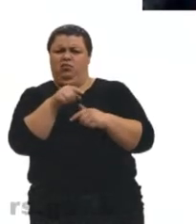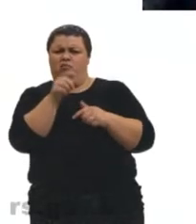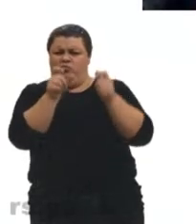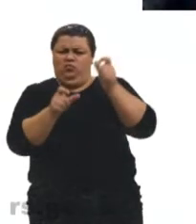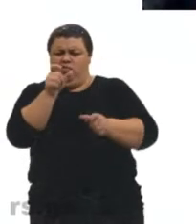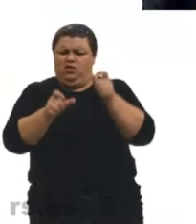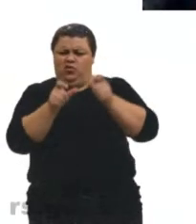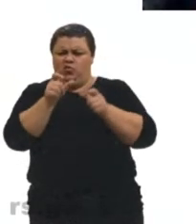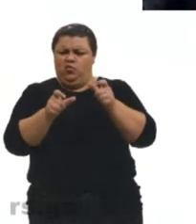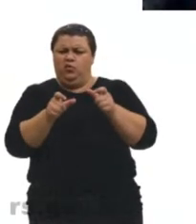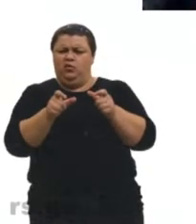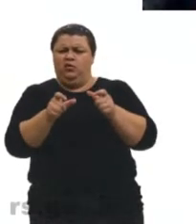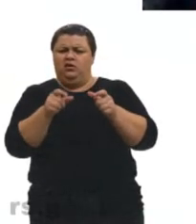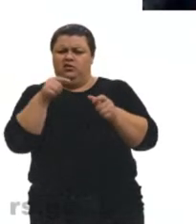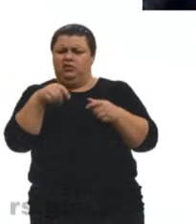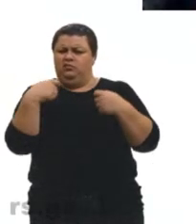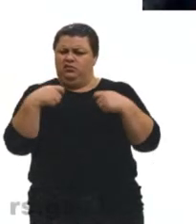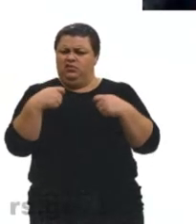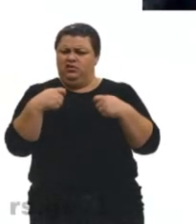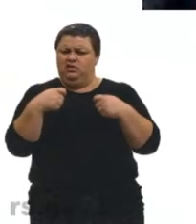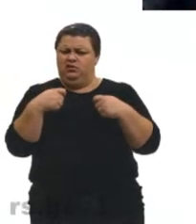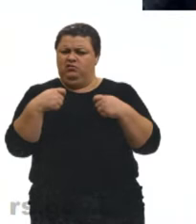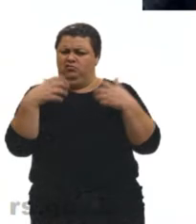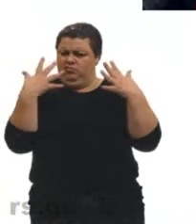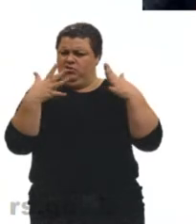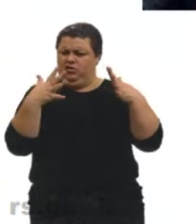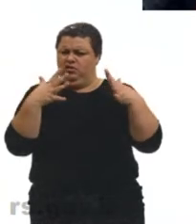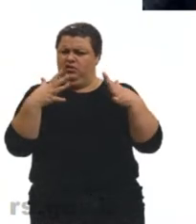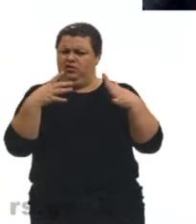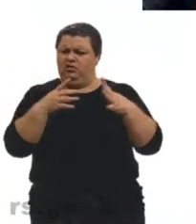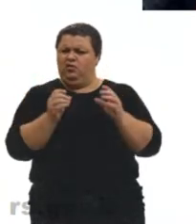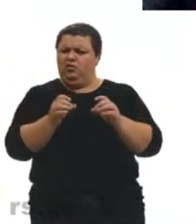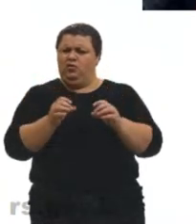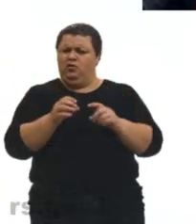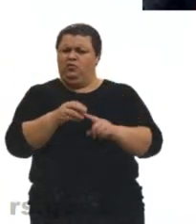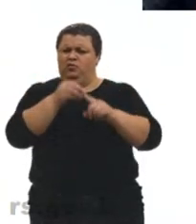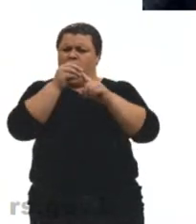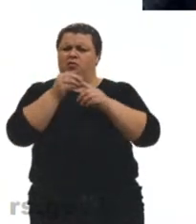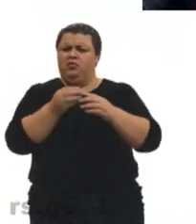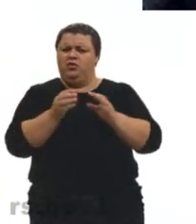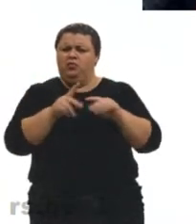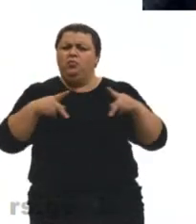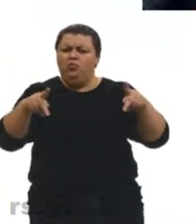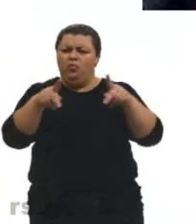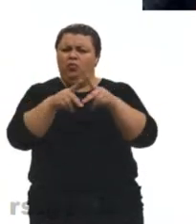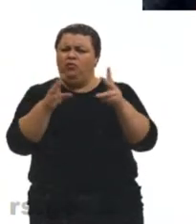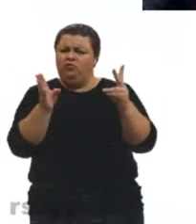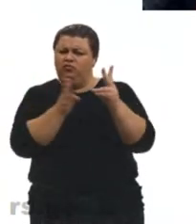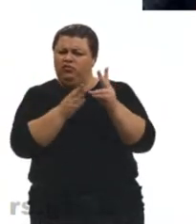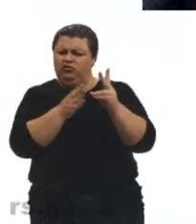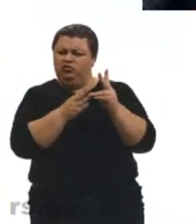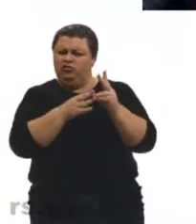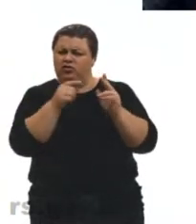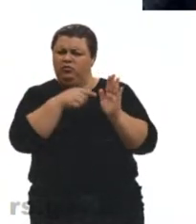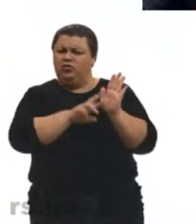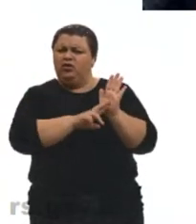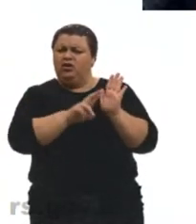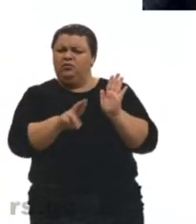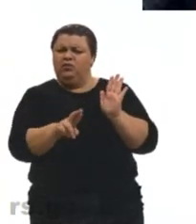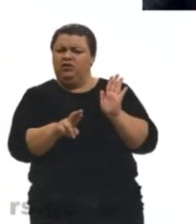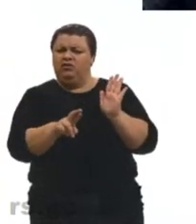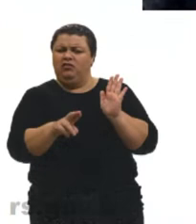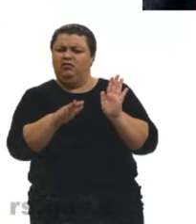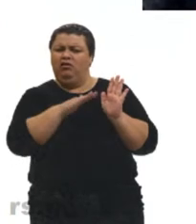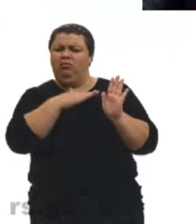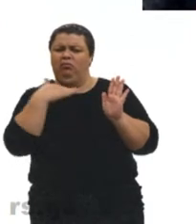também ele pode ser extremamente ofensivo para as pessoas indígenas porque representa para elas Então umas Acre do